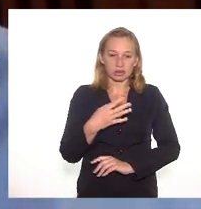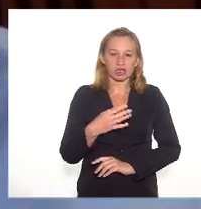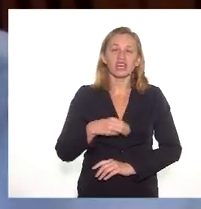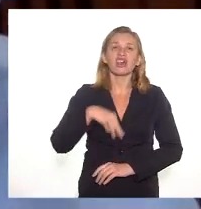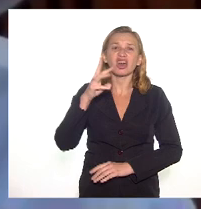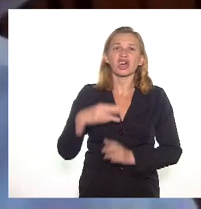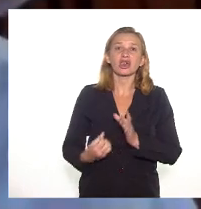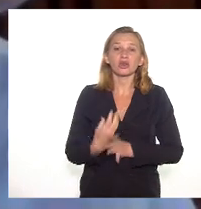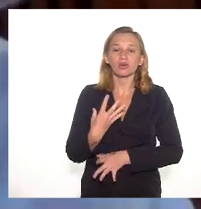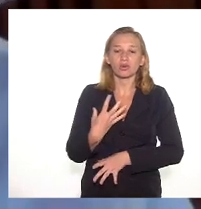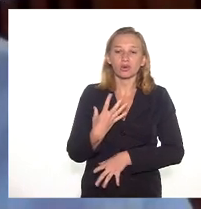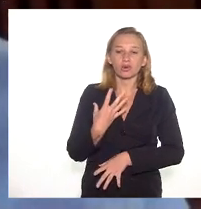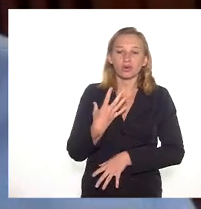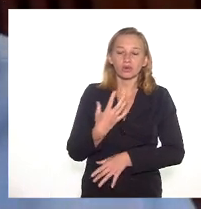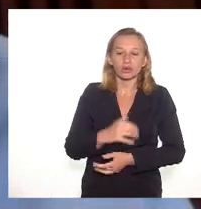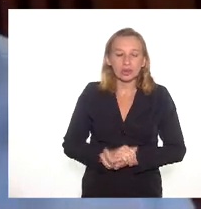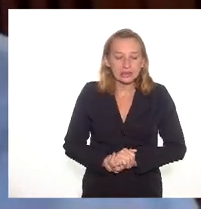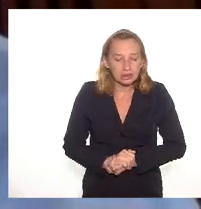emenda.